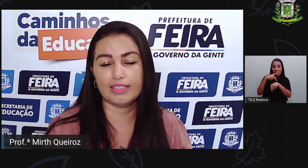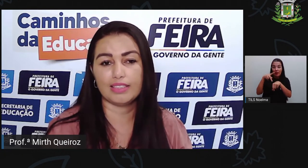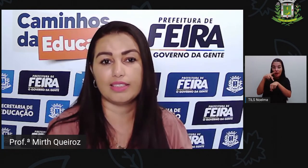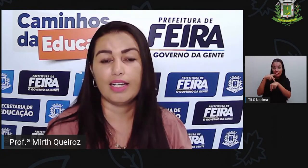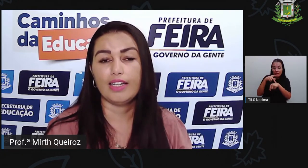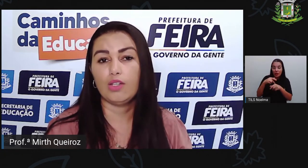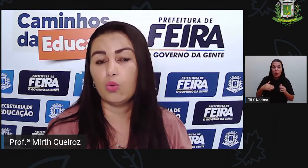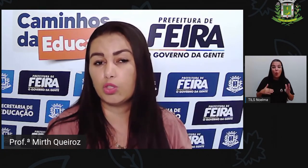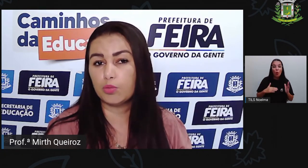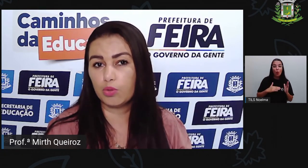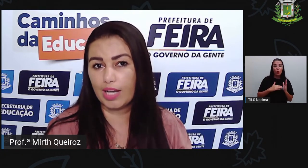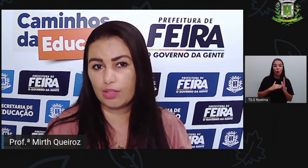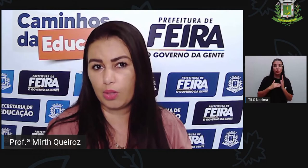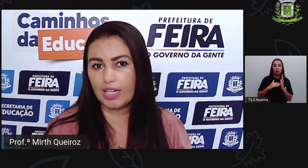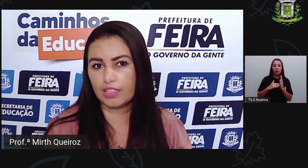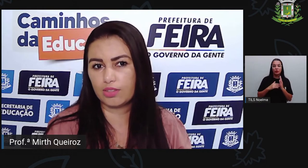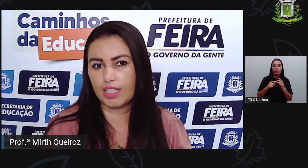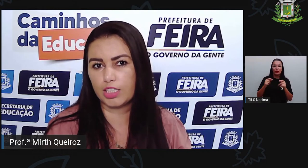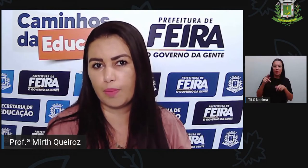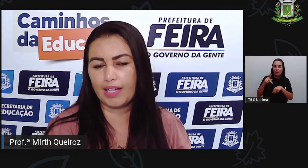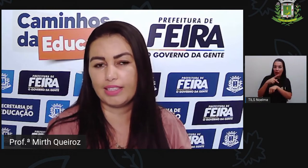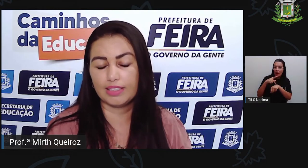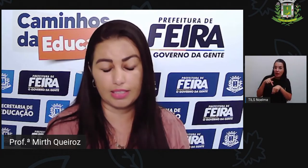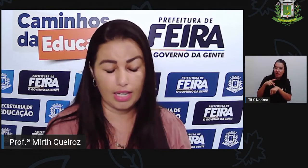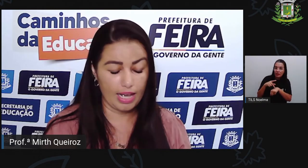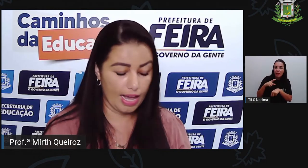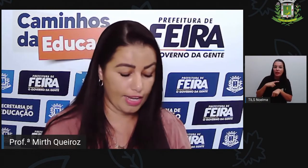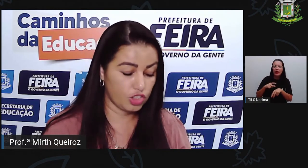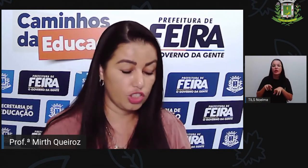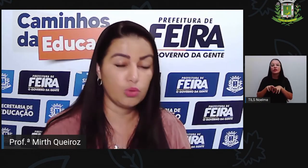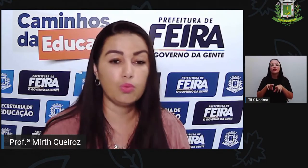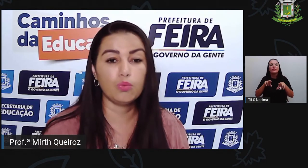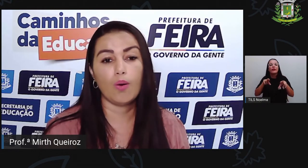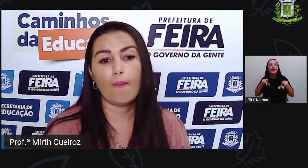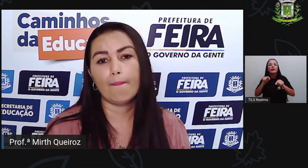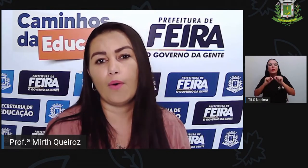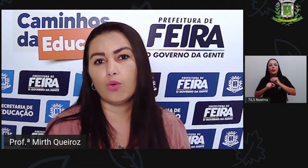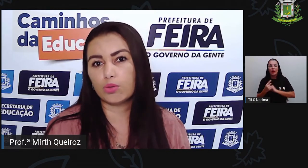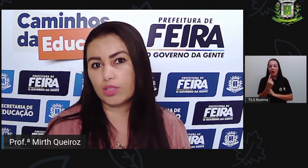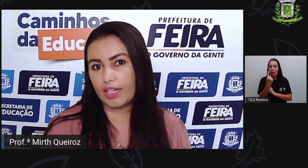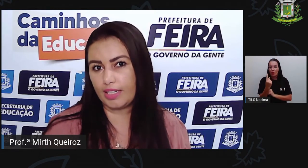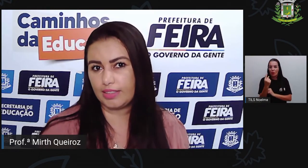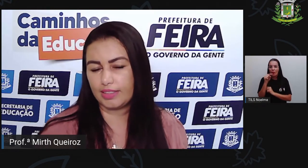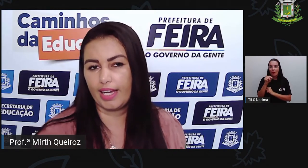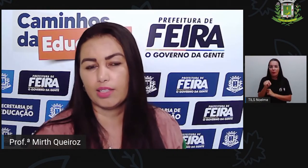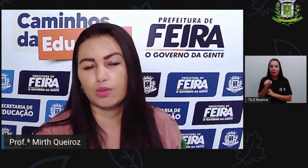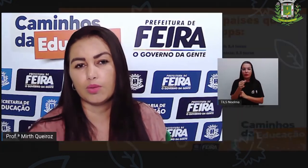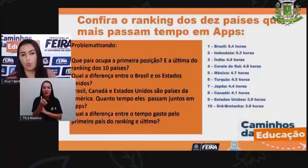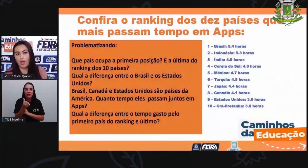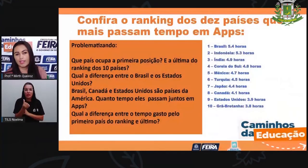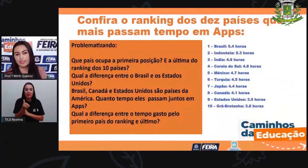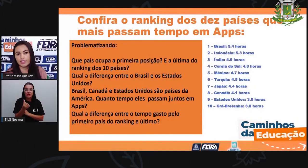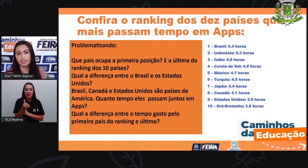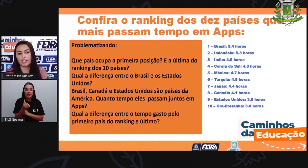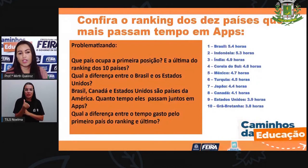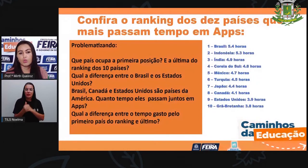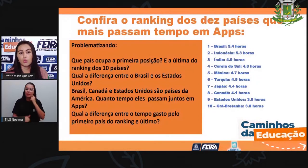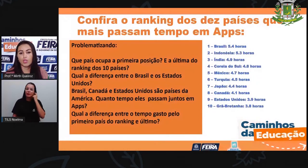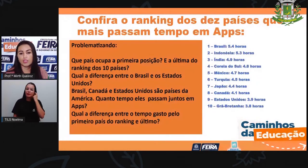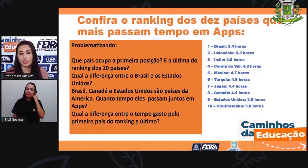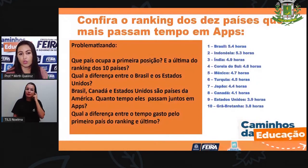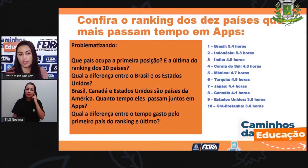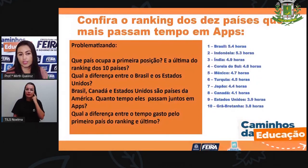países e o último lugar do ranking dos 10 países é de 1,3. Certo? Quase aí,